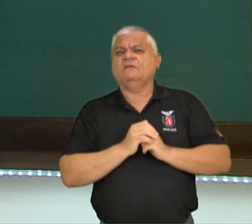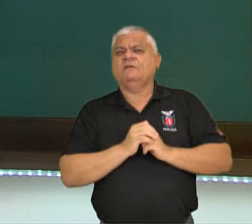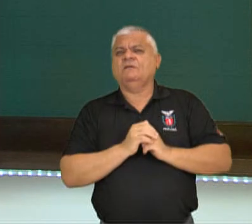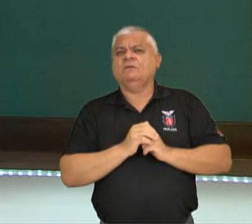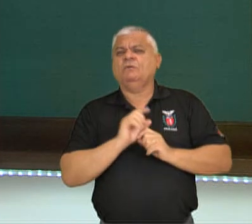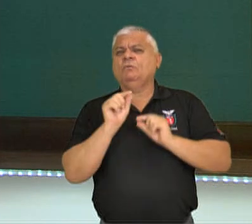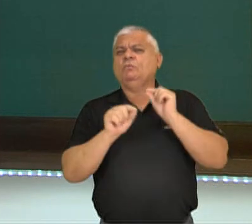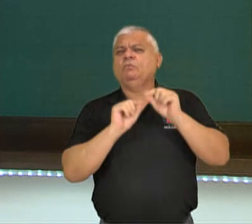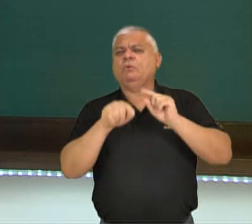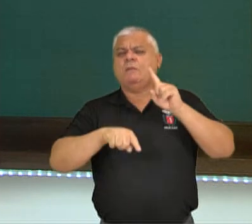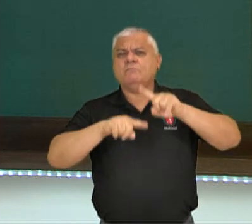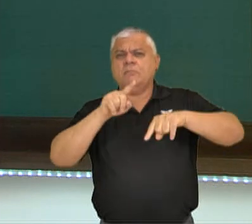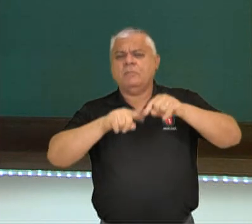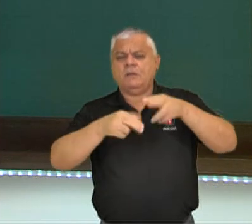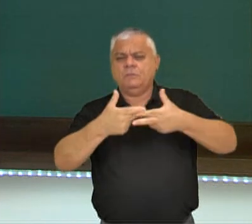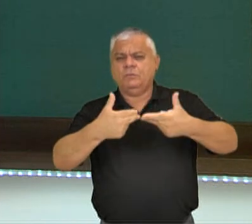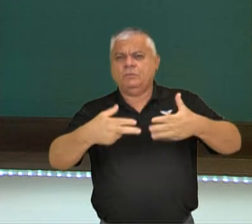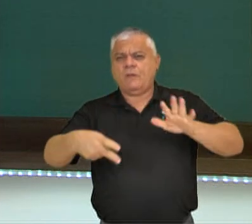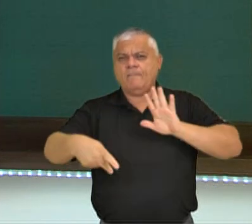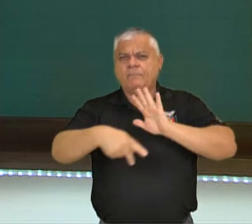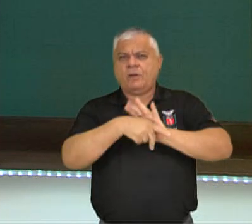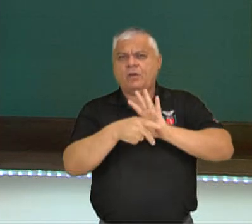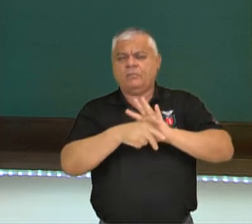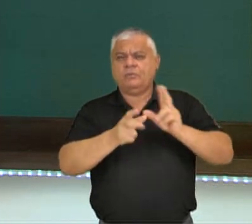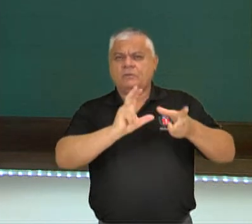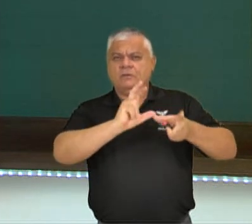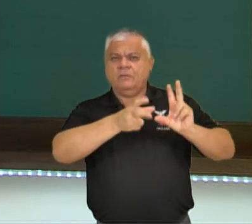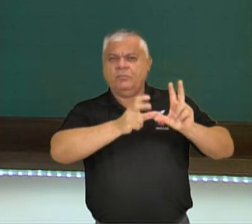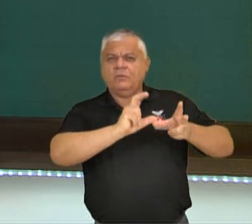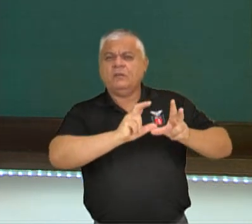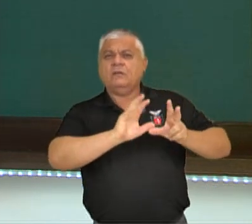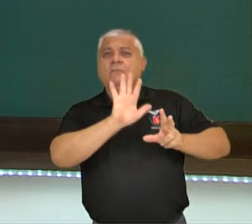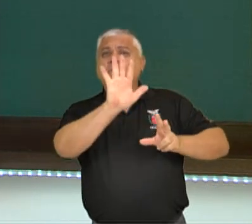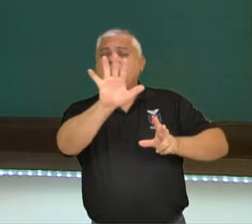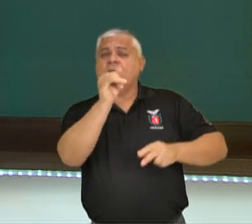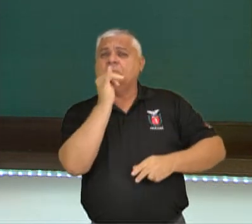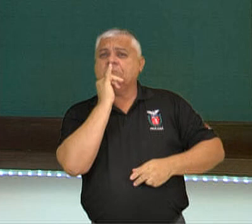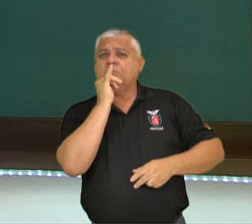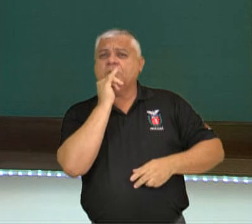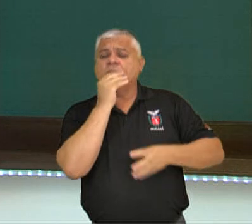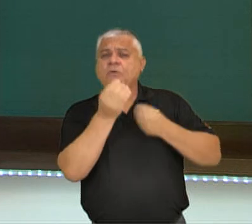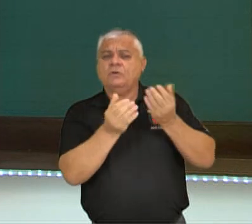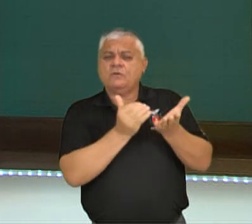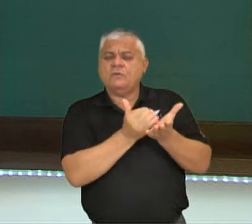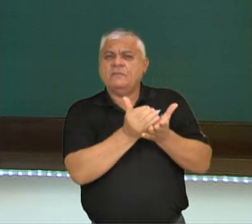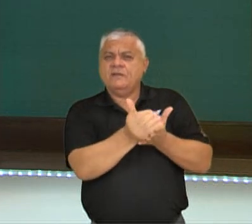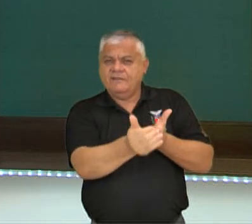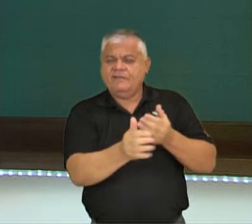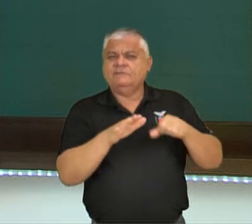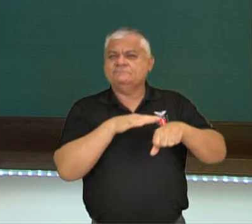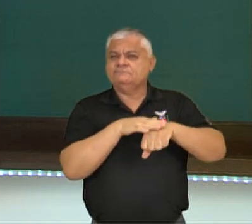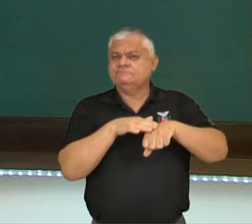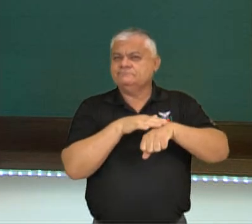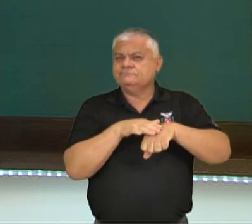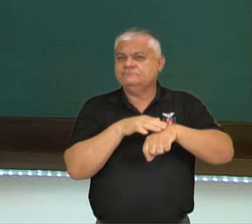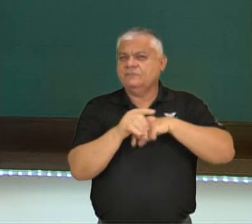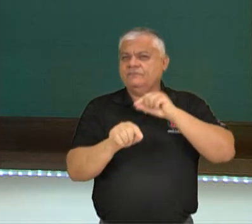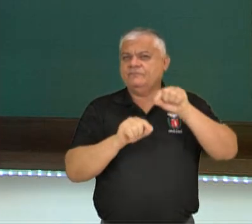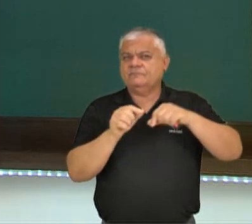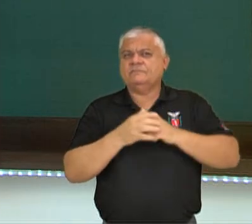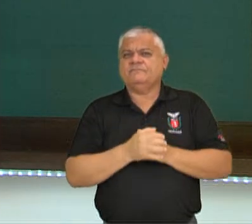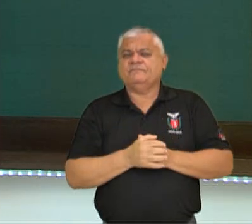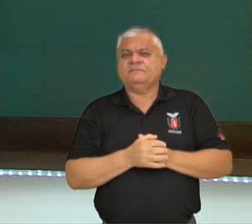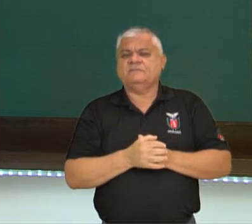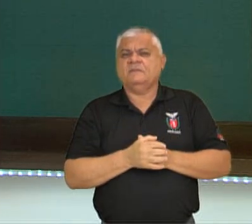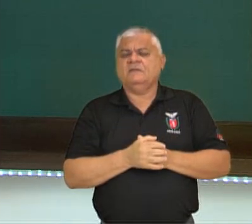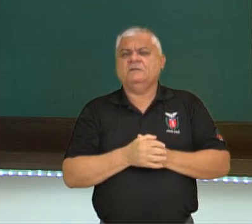os instrumentos da capoeira. Mas para começar a nossa conversa, para o início de conversa,